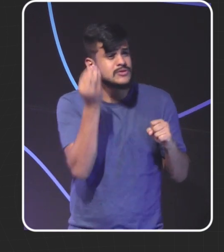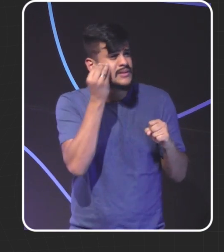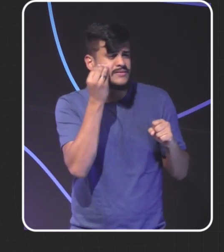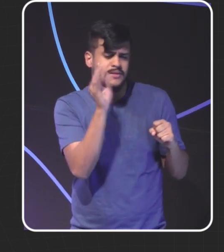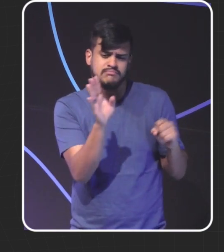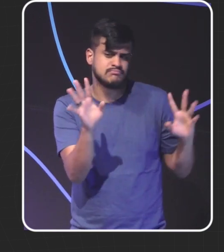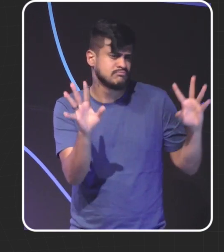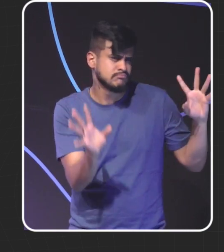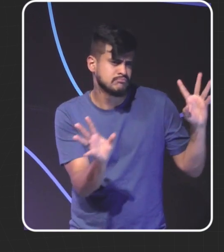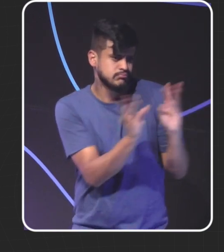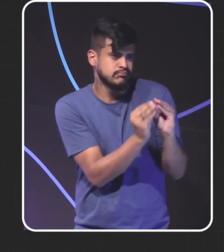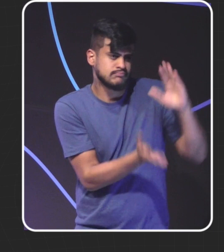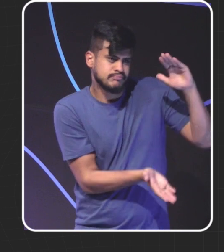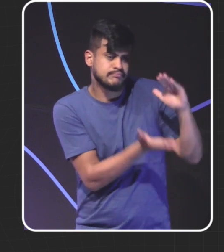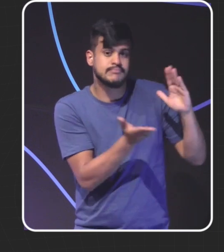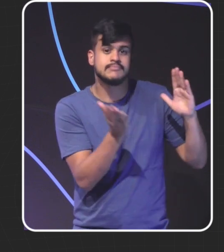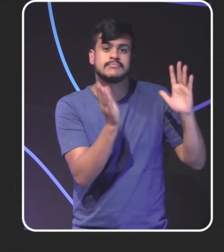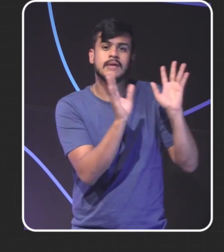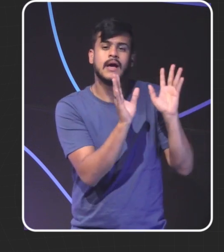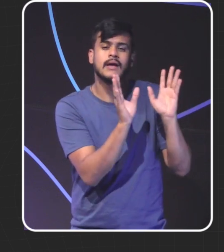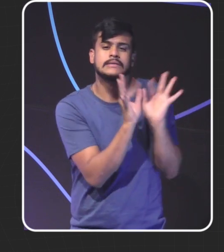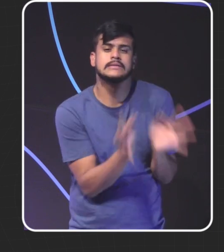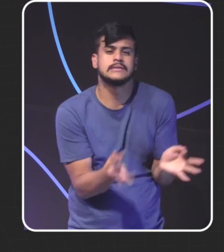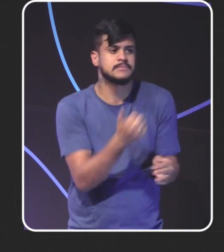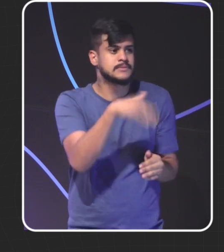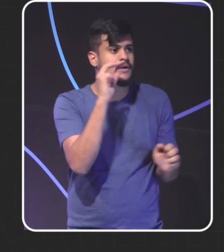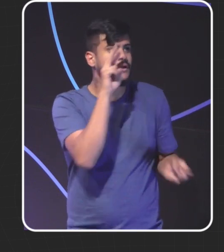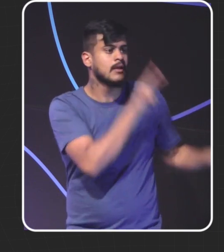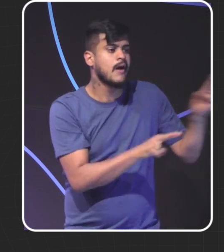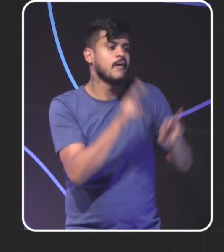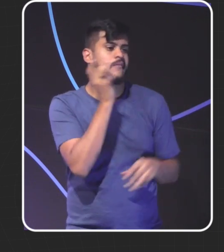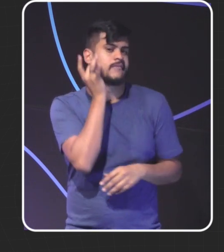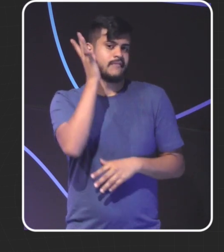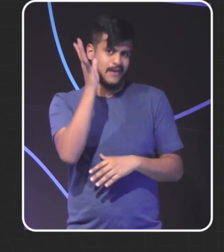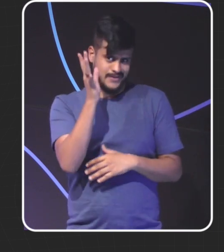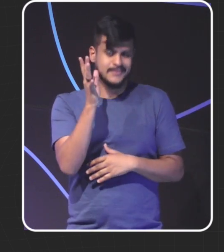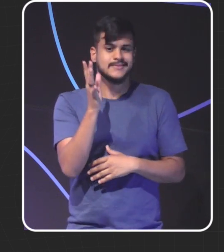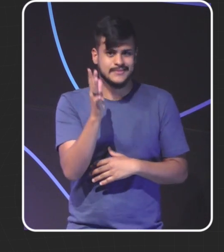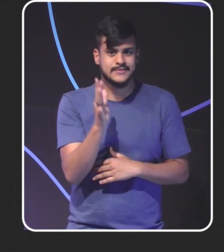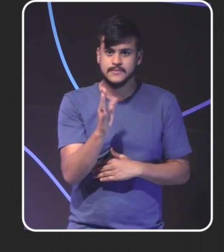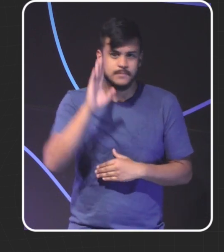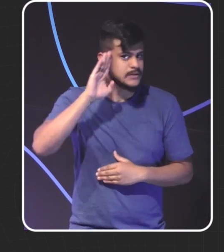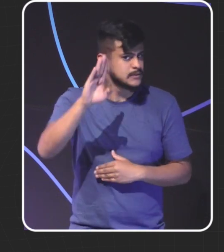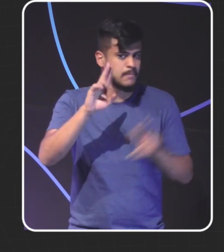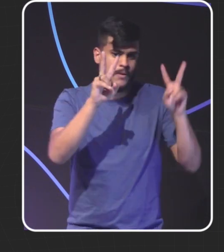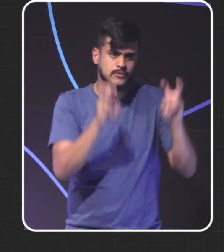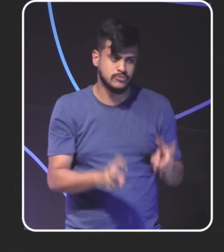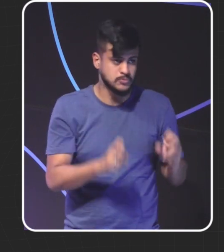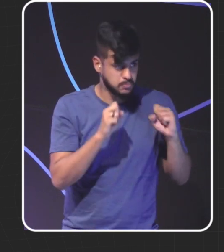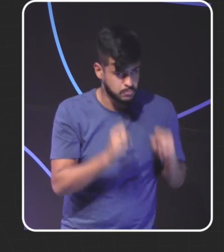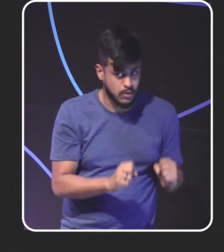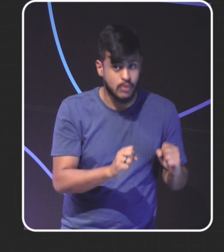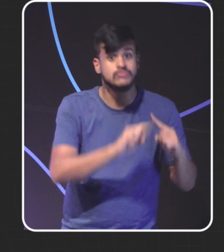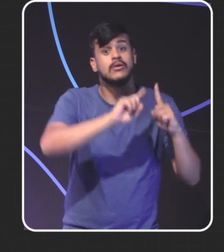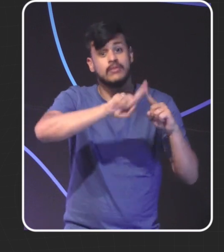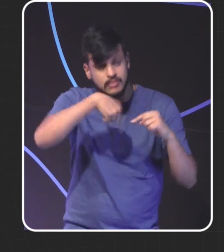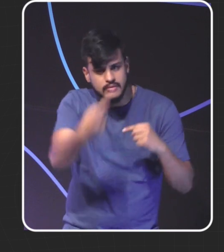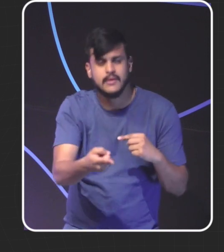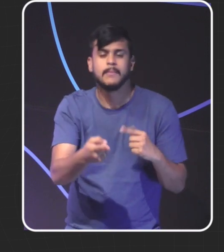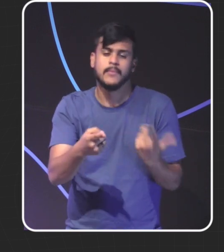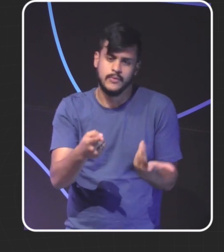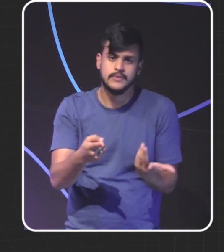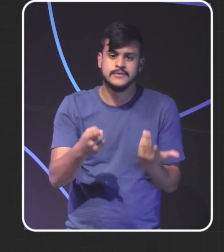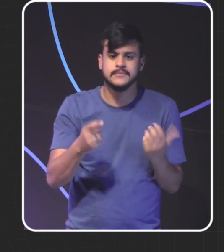enxuto, mais fácil de ser entendido, com o ponto específico a ser abordado, e a partir disso,